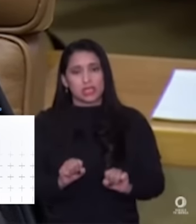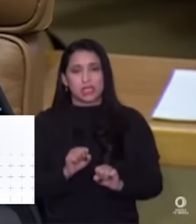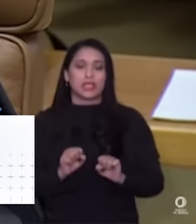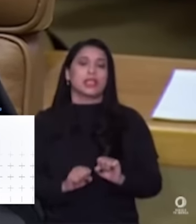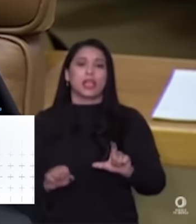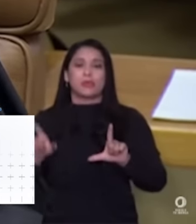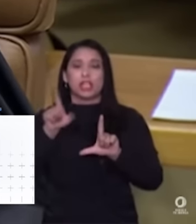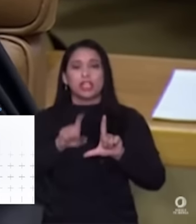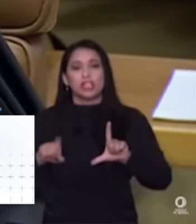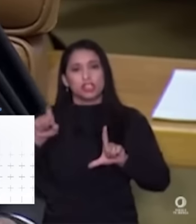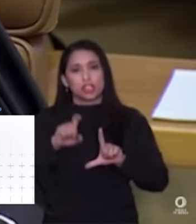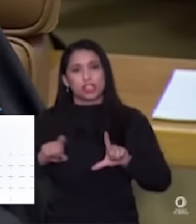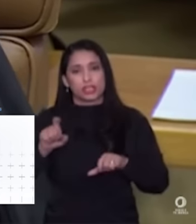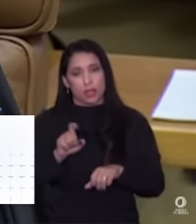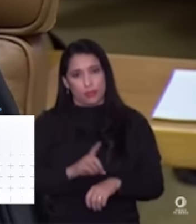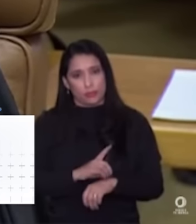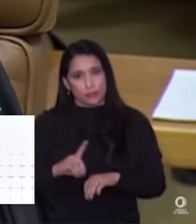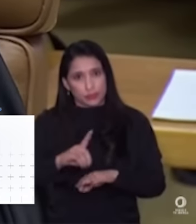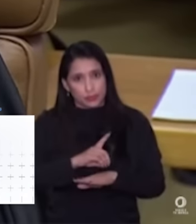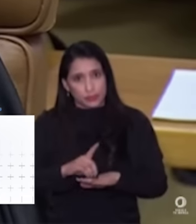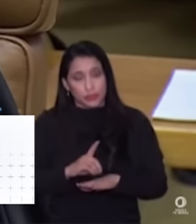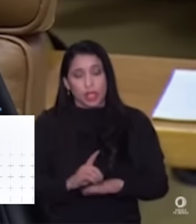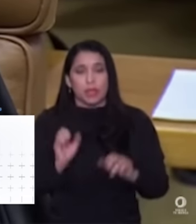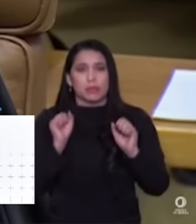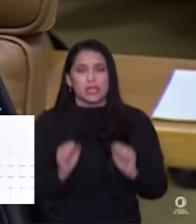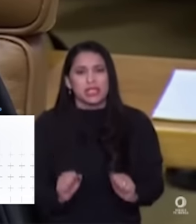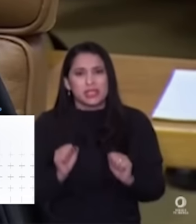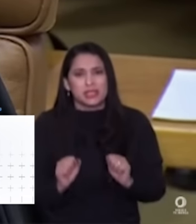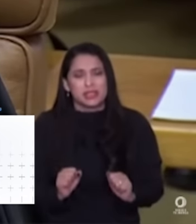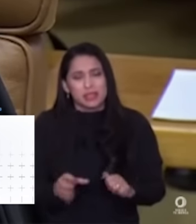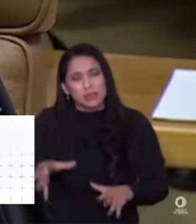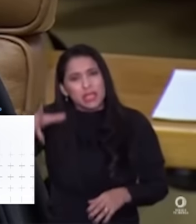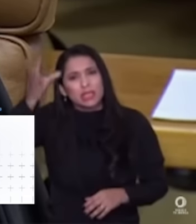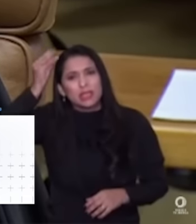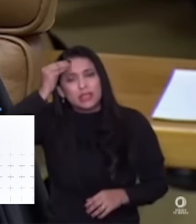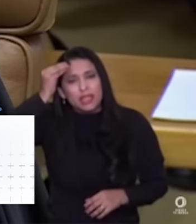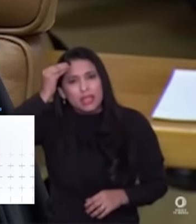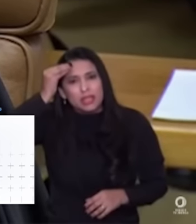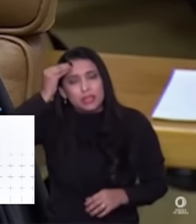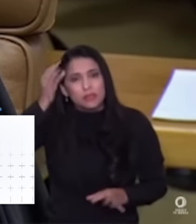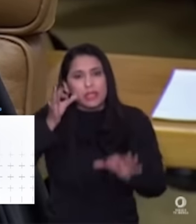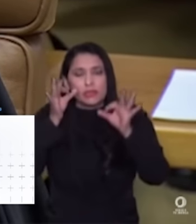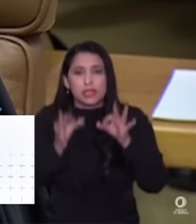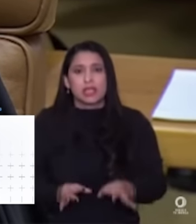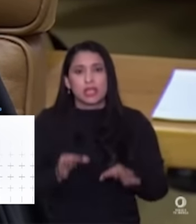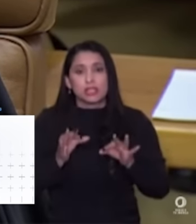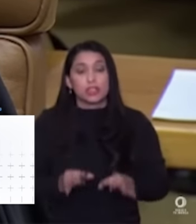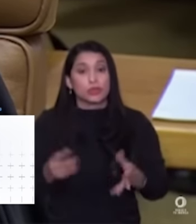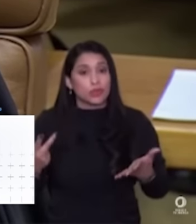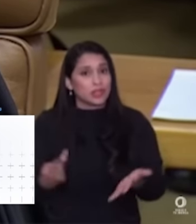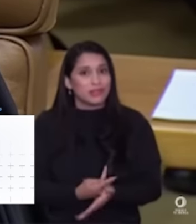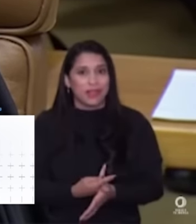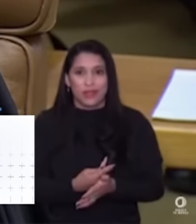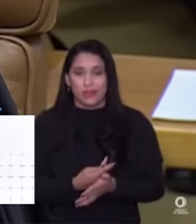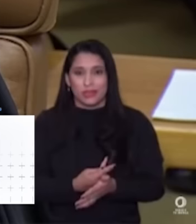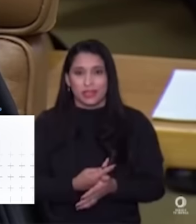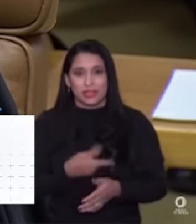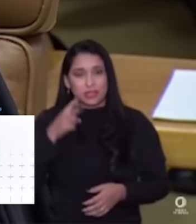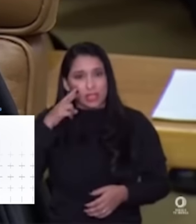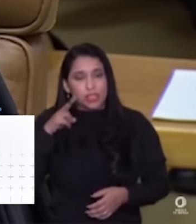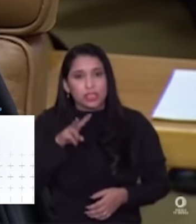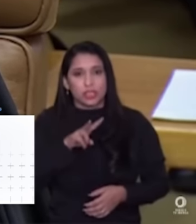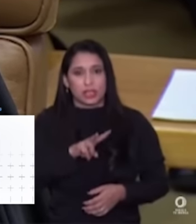digital. É preciso que tenhamos clareza sobre o que se passa diante dos nossos olhos. O